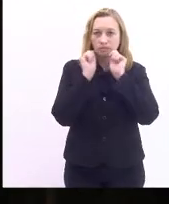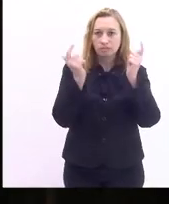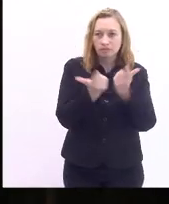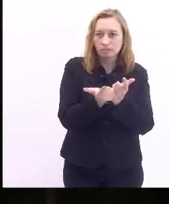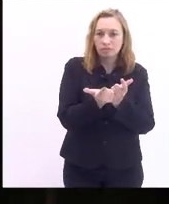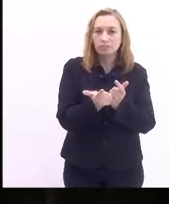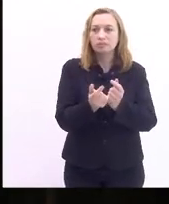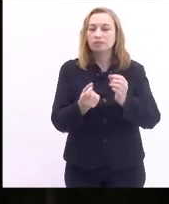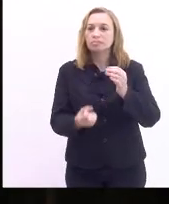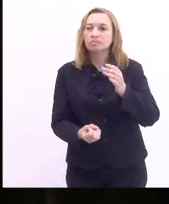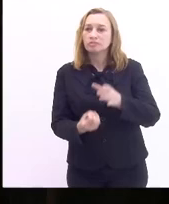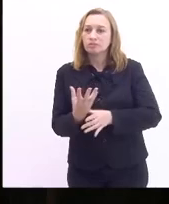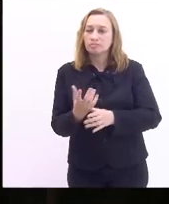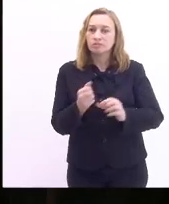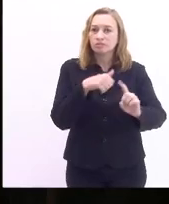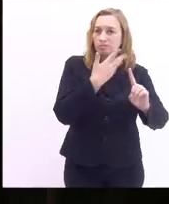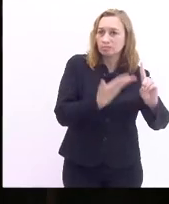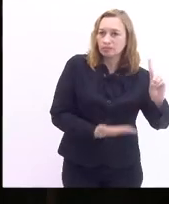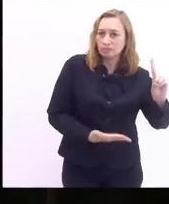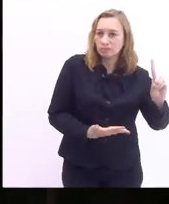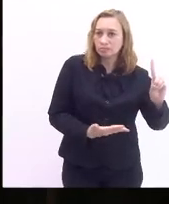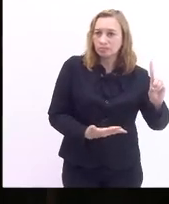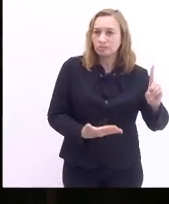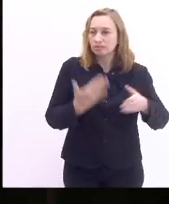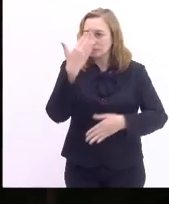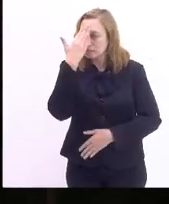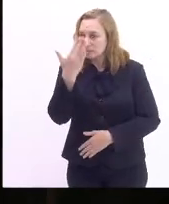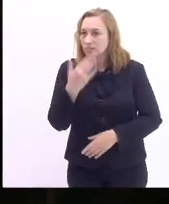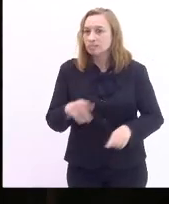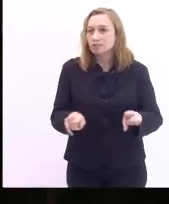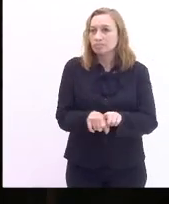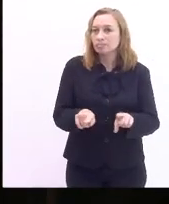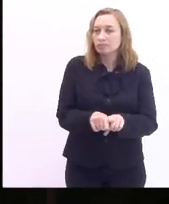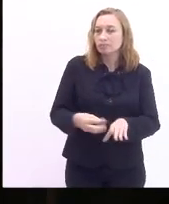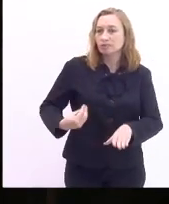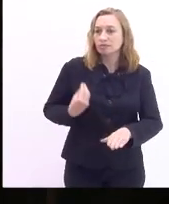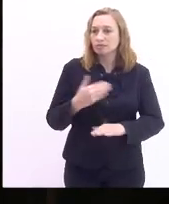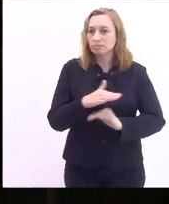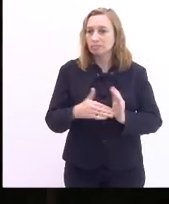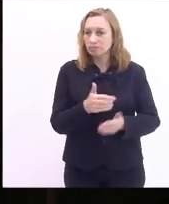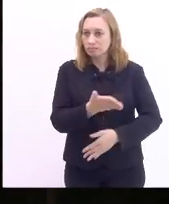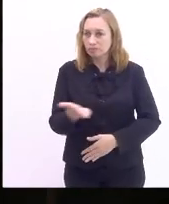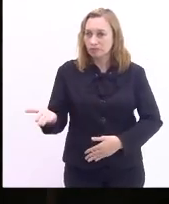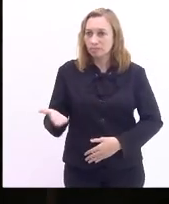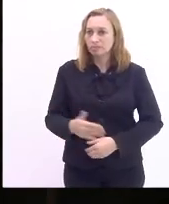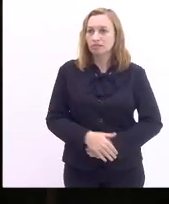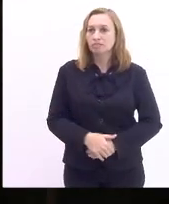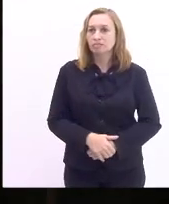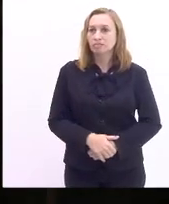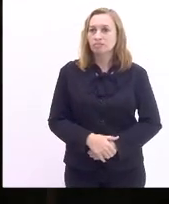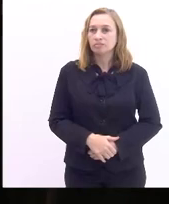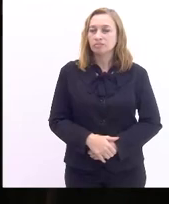alerj pela realização dessa solenidade e agradecemos a presença de todos